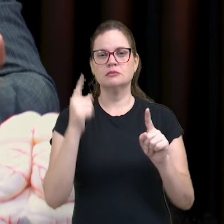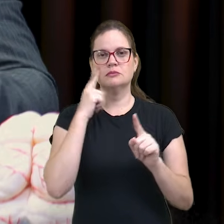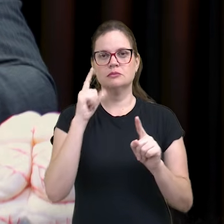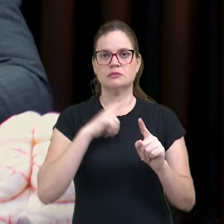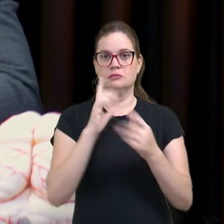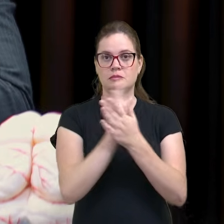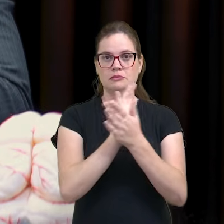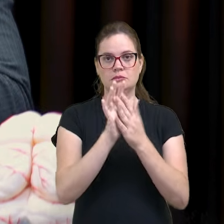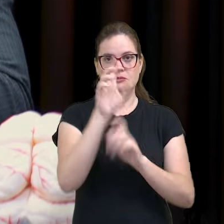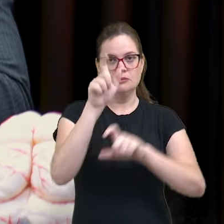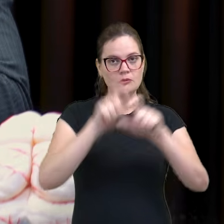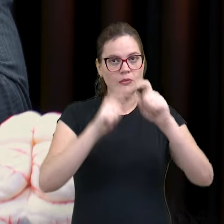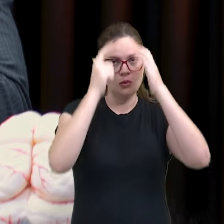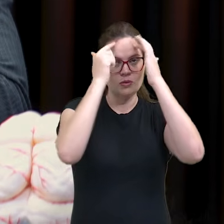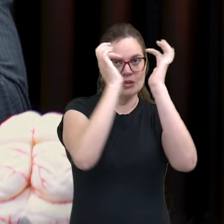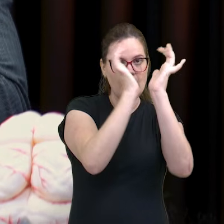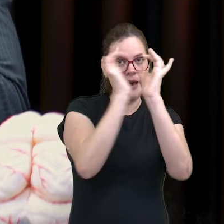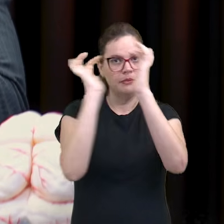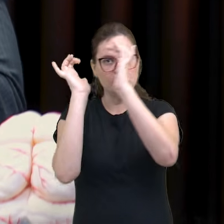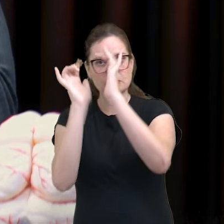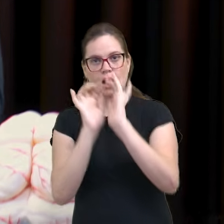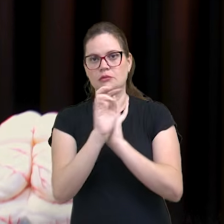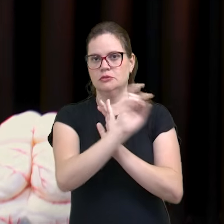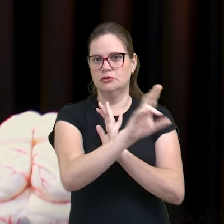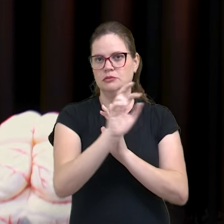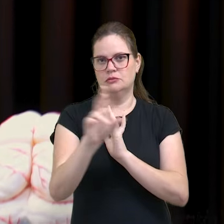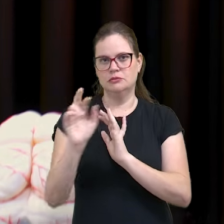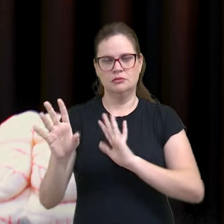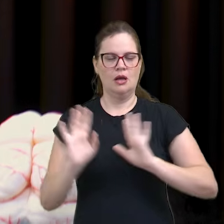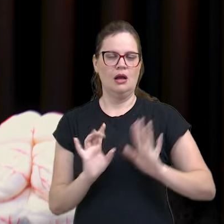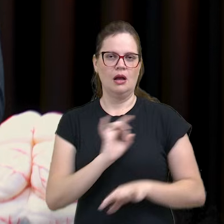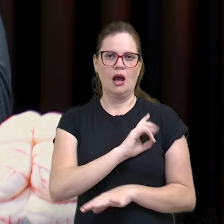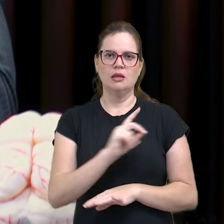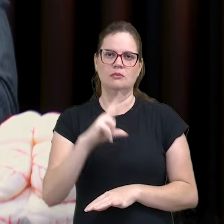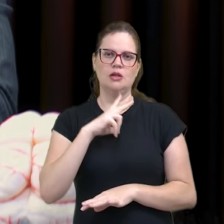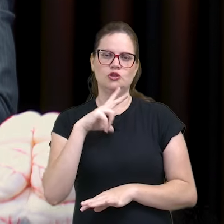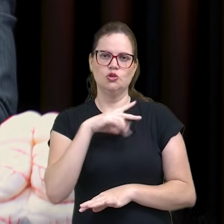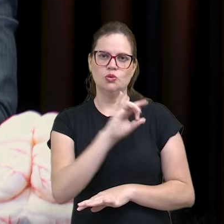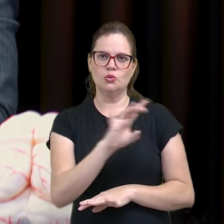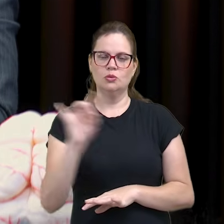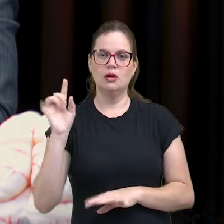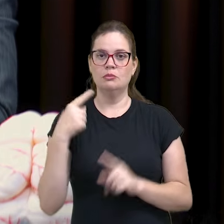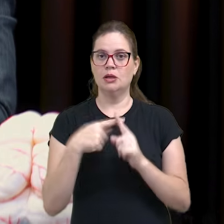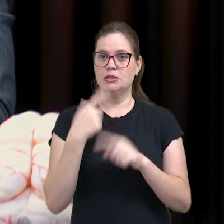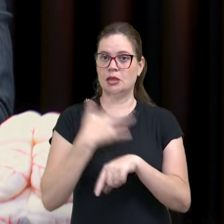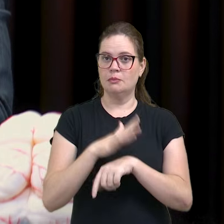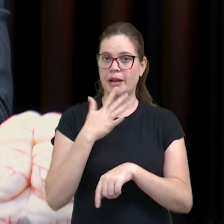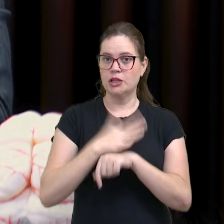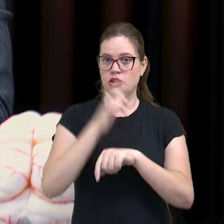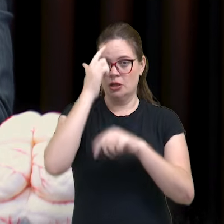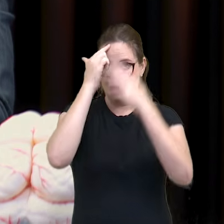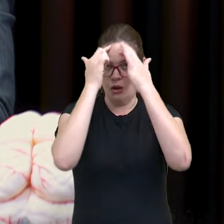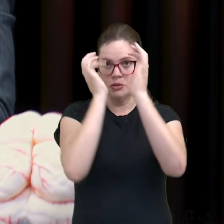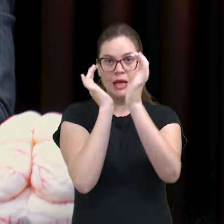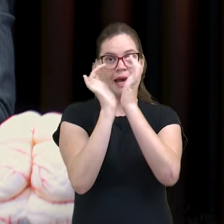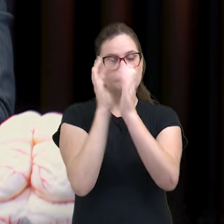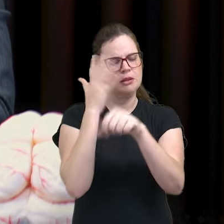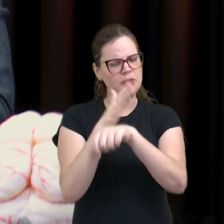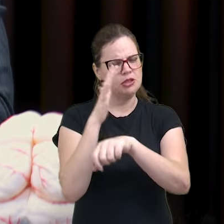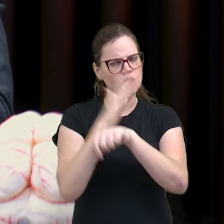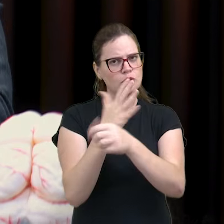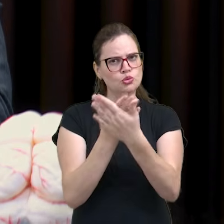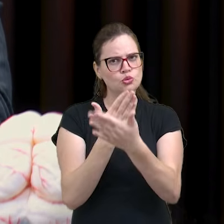terá. Agora, por que você tem cérebros e cérebros? Aí vem a questão da neuroplasticidade, de